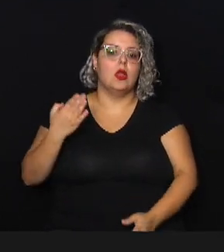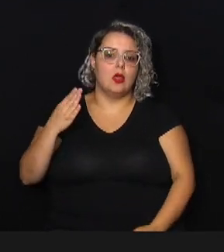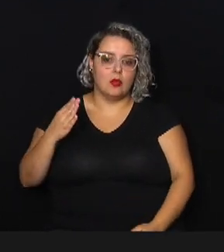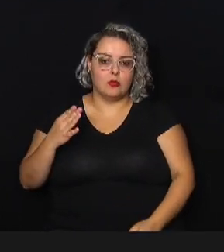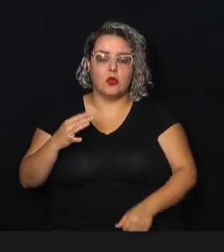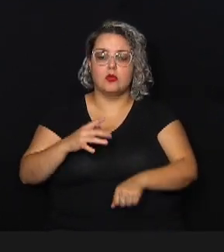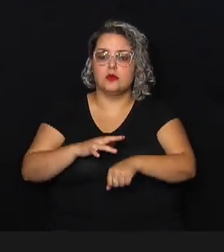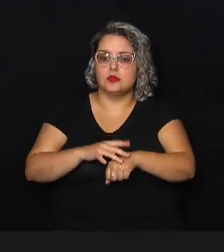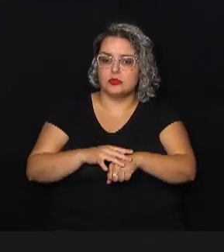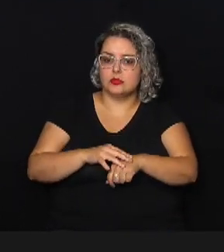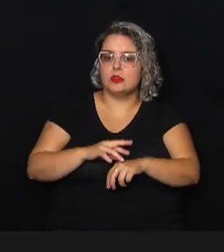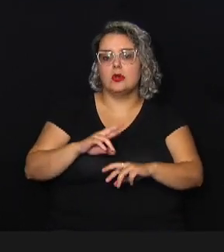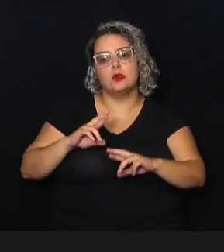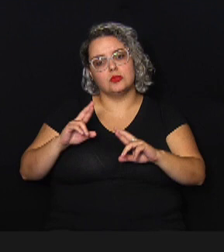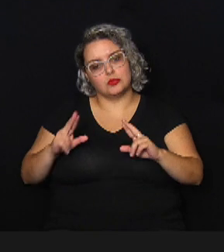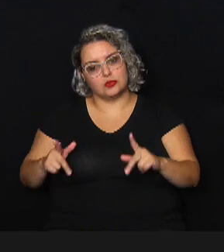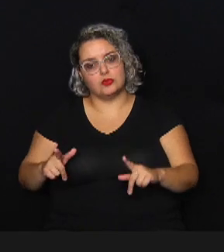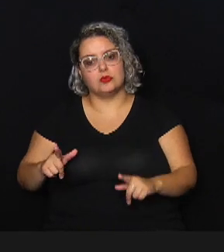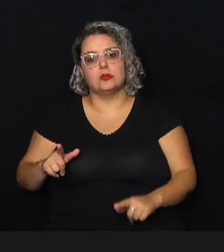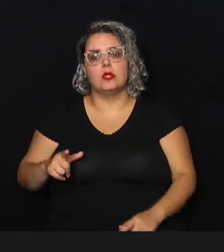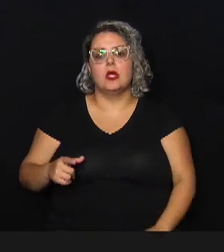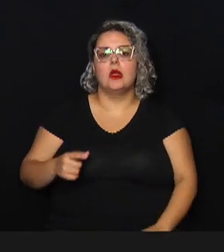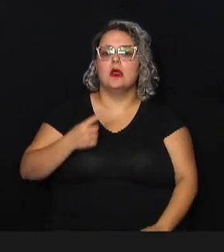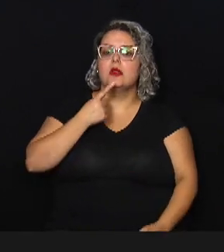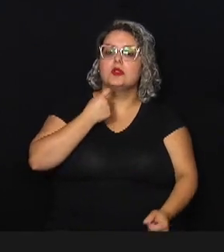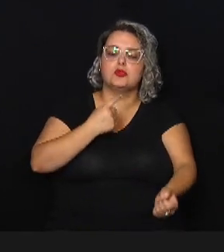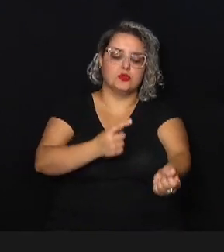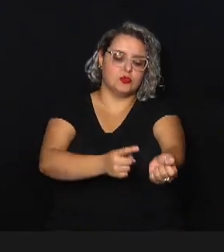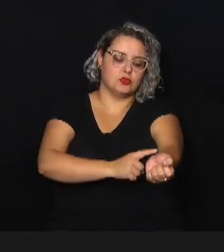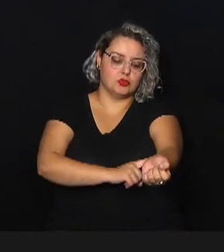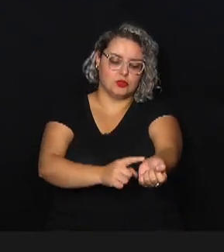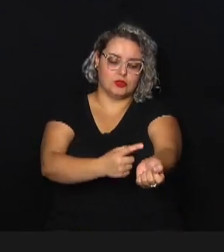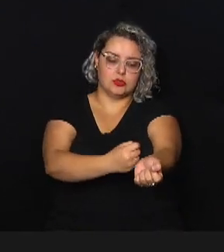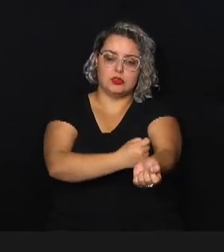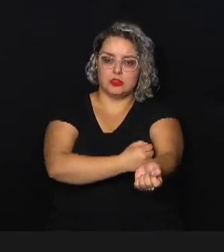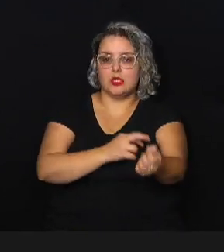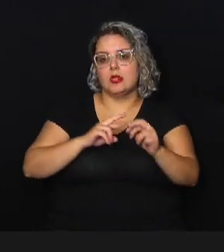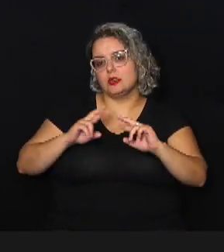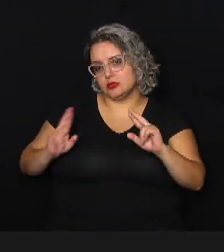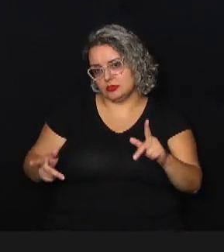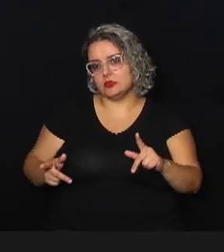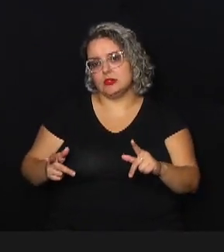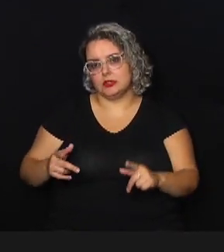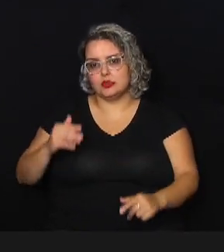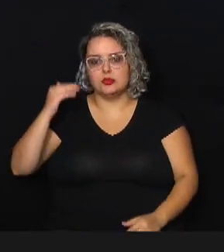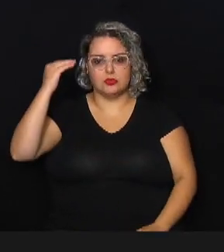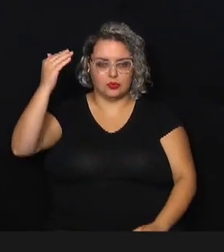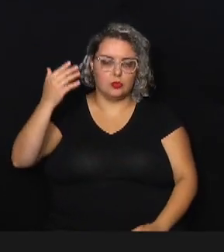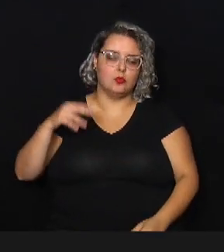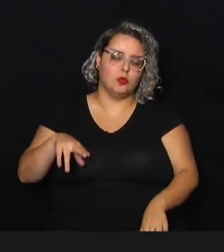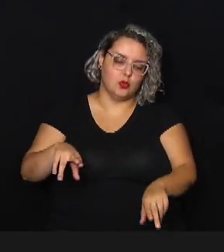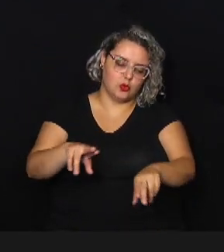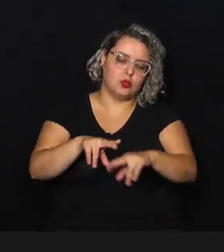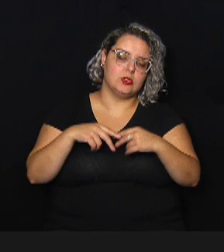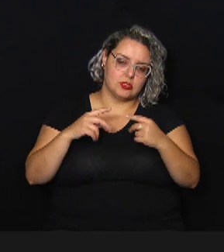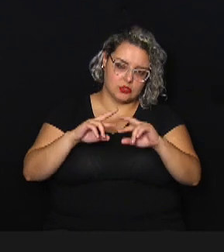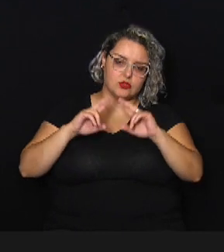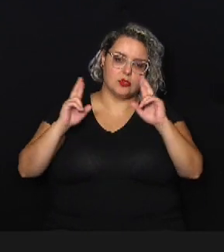um pouquinho diferente da leucemia do adulto. Então, por isso o tratamento é diferente. Tá?